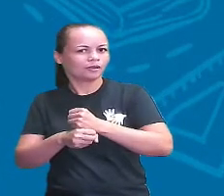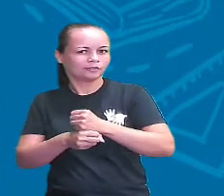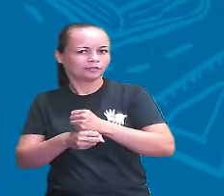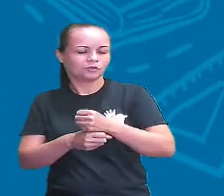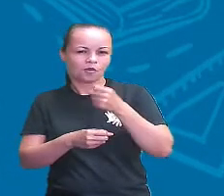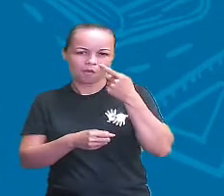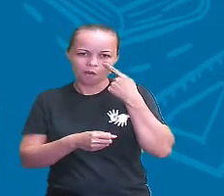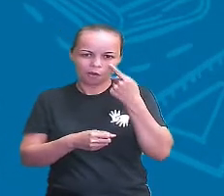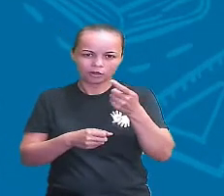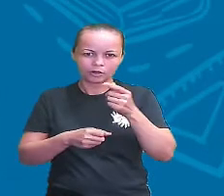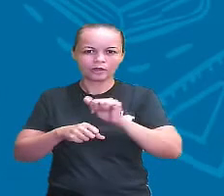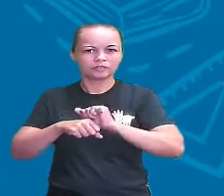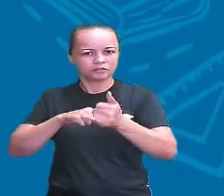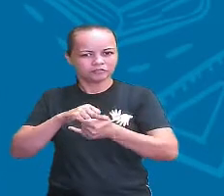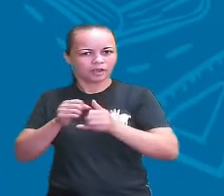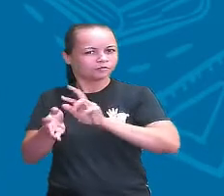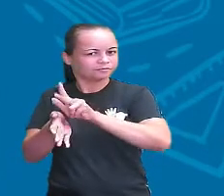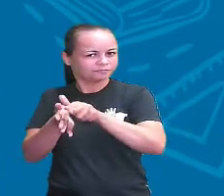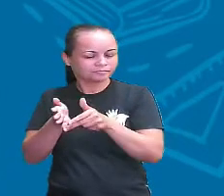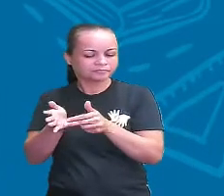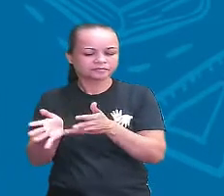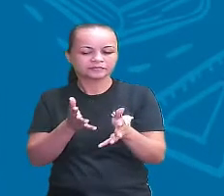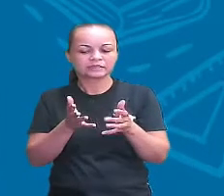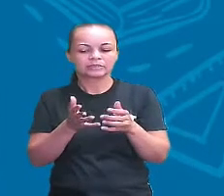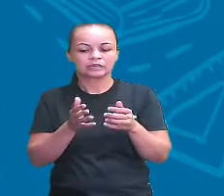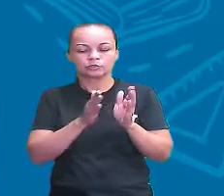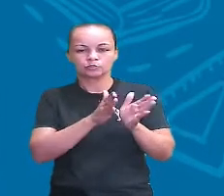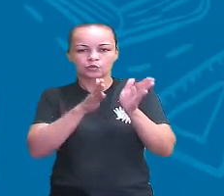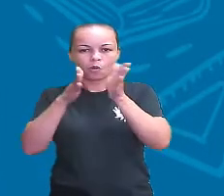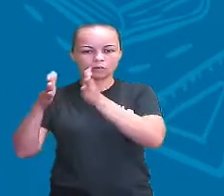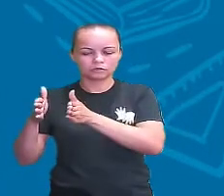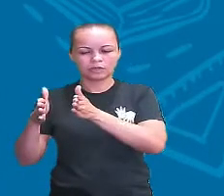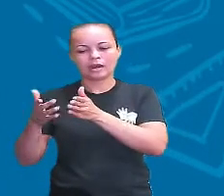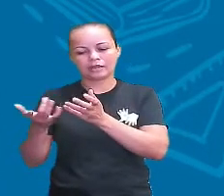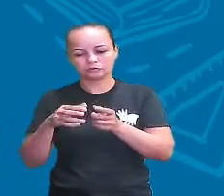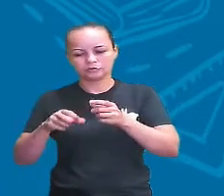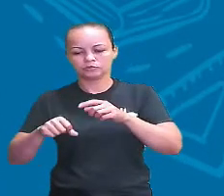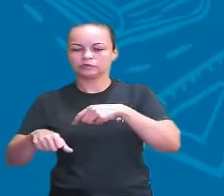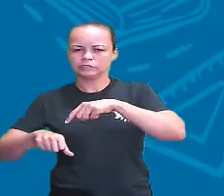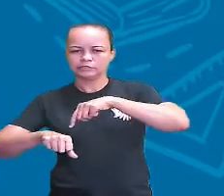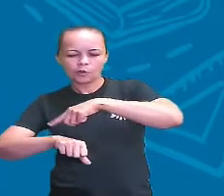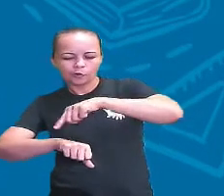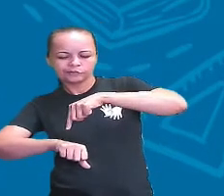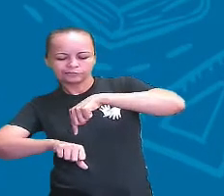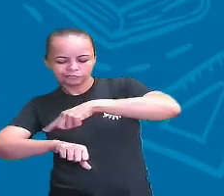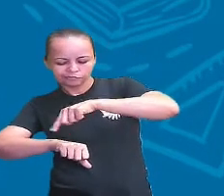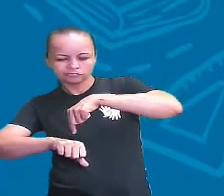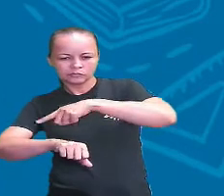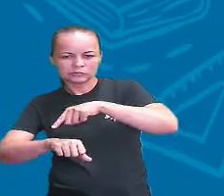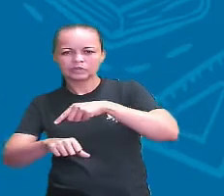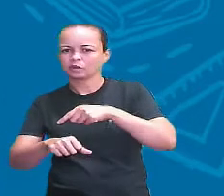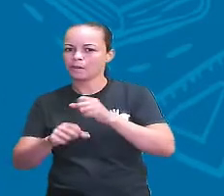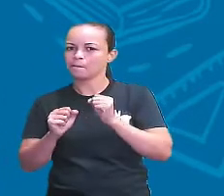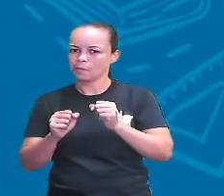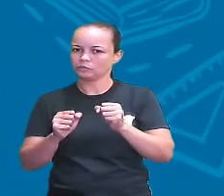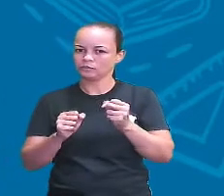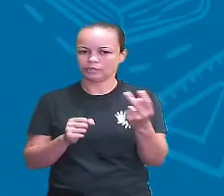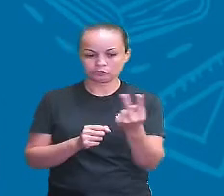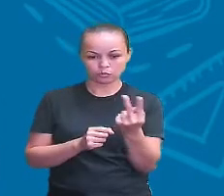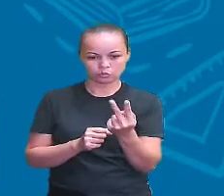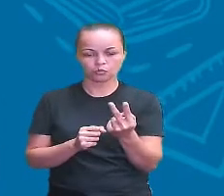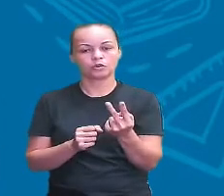temos vários advérbios. Do outro lado, every hour, de hora em hora. Olha aí que a gente tem, ó, de hora em hora pode ter duas